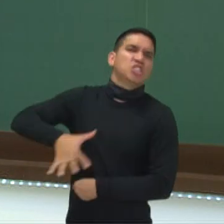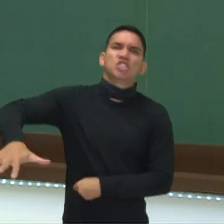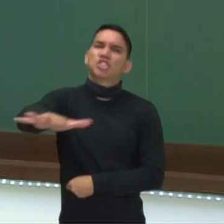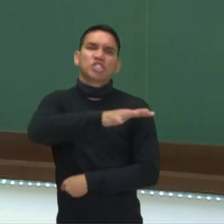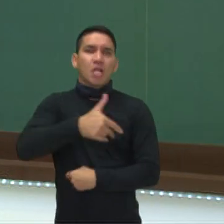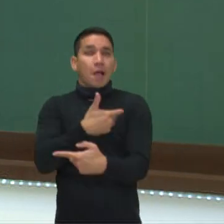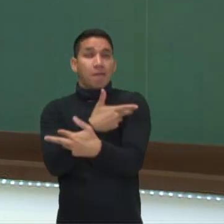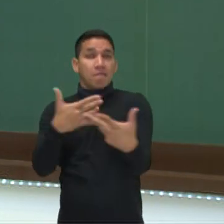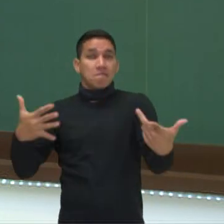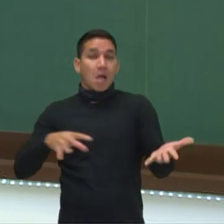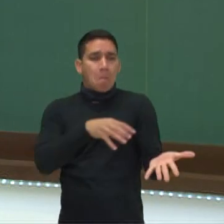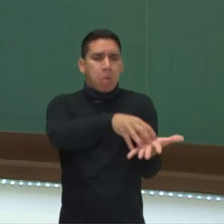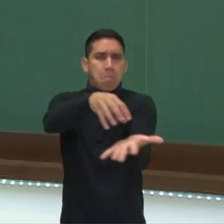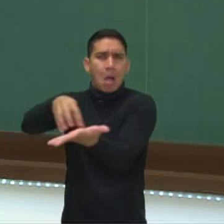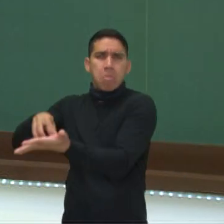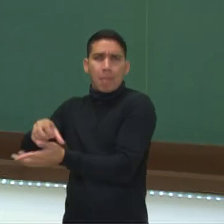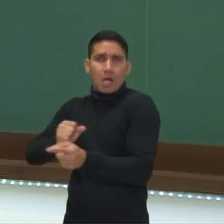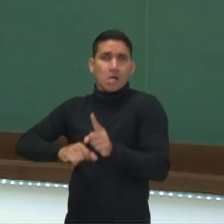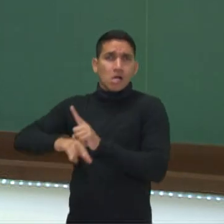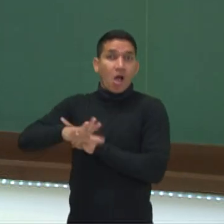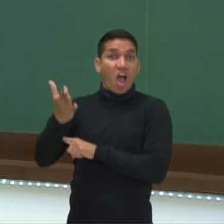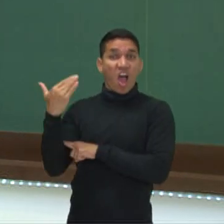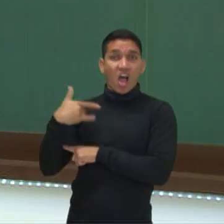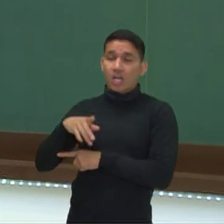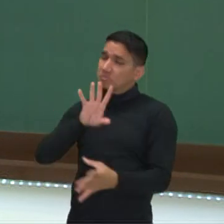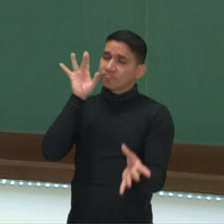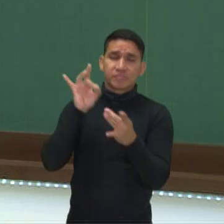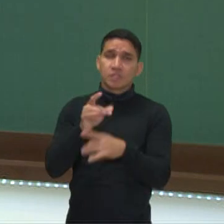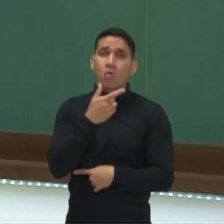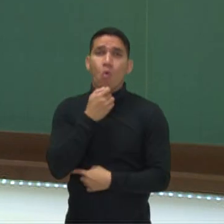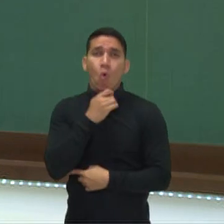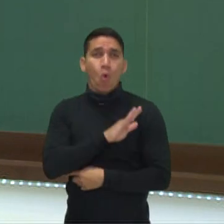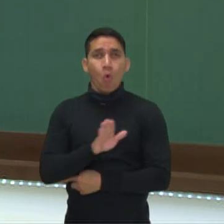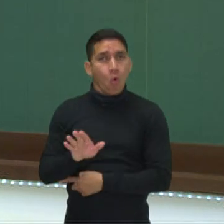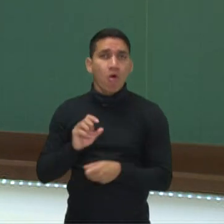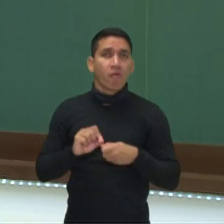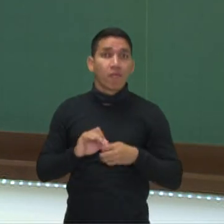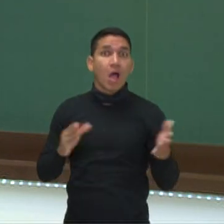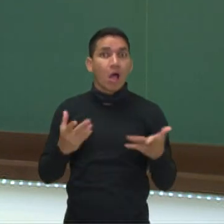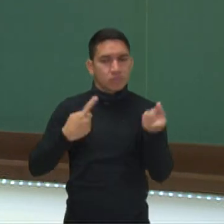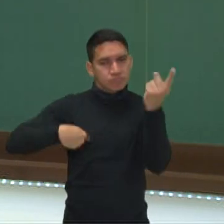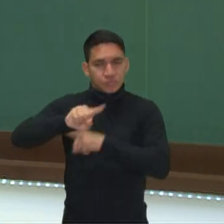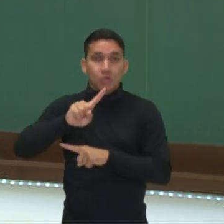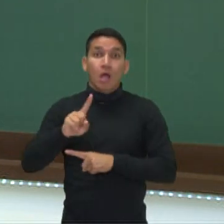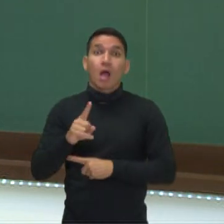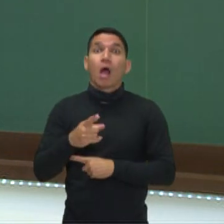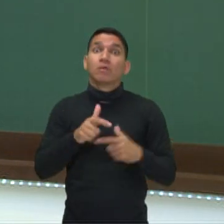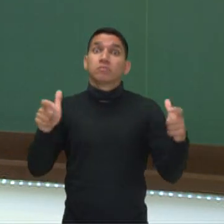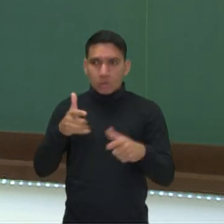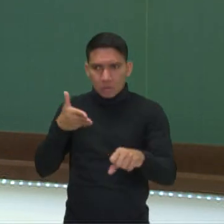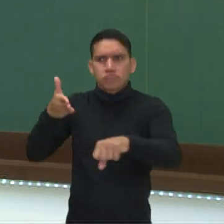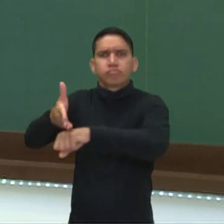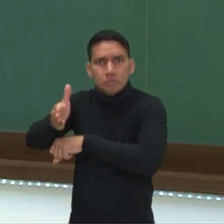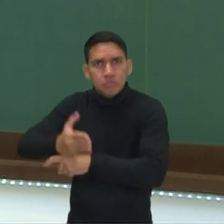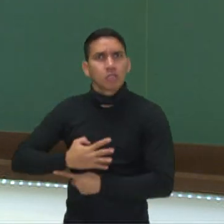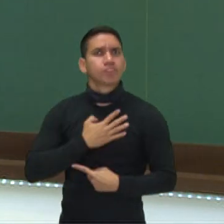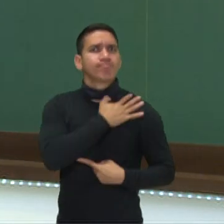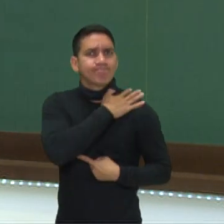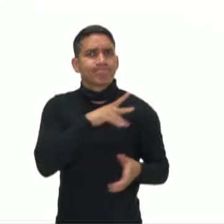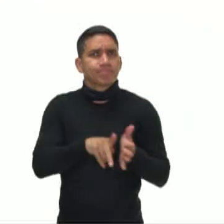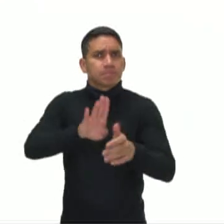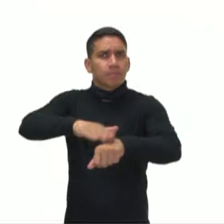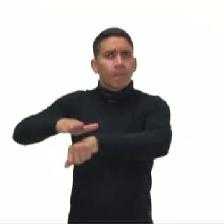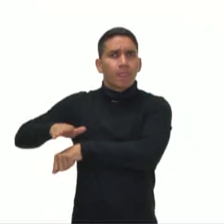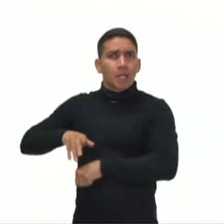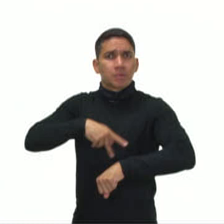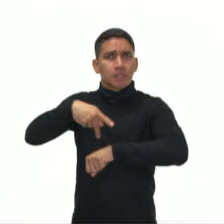de vários setores da sociedade que antes eram dominados aí pelos homens. Muitas, inclusive, participando das Forças Armadas de seus países.